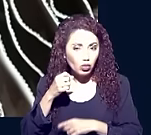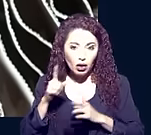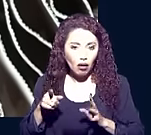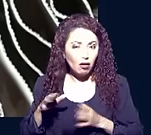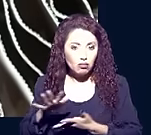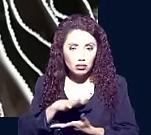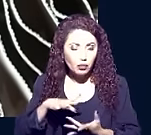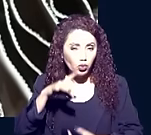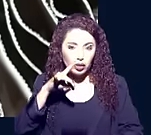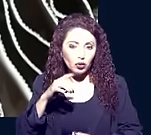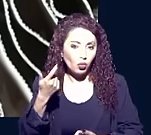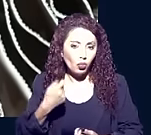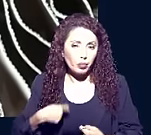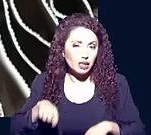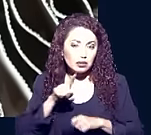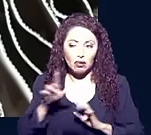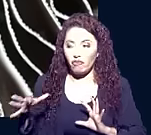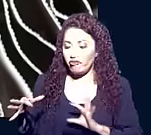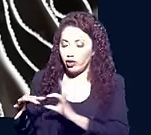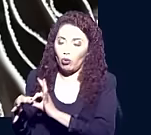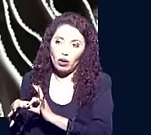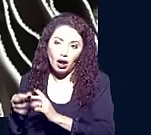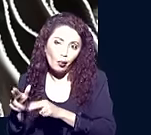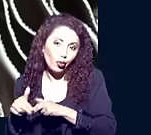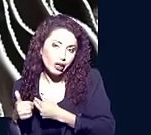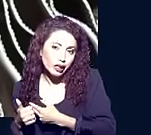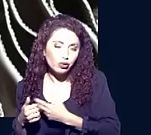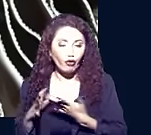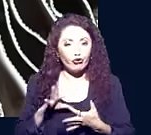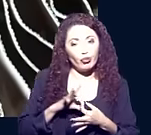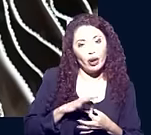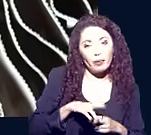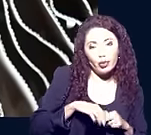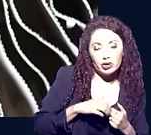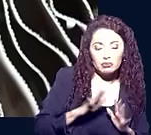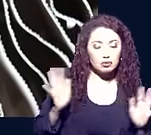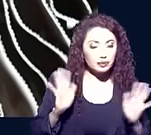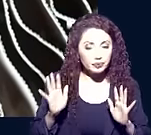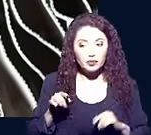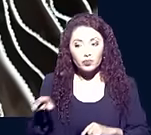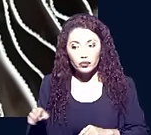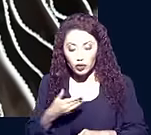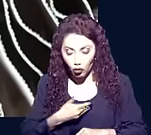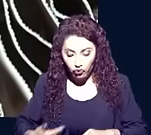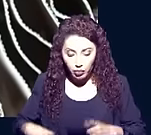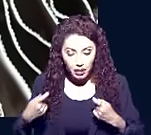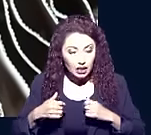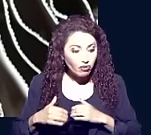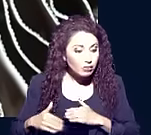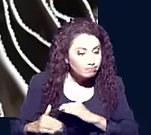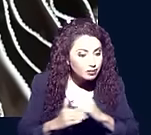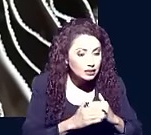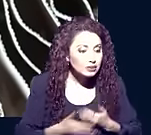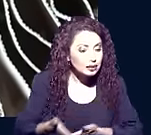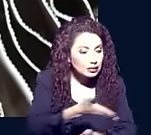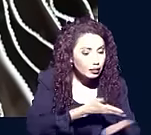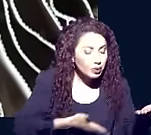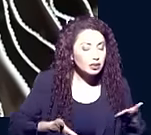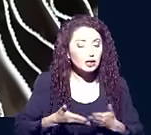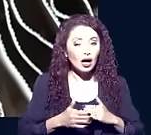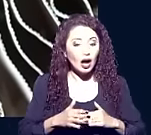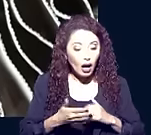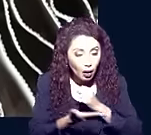a se vincular ao outro por causa disso ou daquilo não então o governo precisava estabilizar uma base que já o ajudava e num